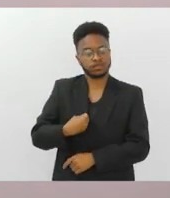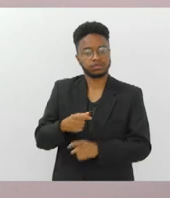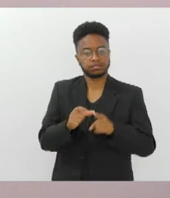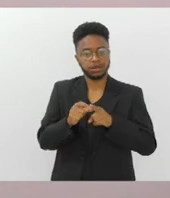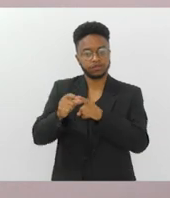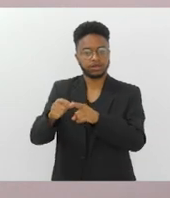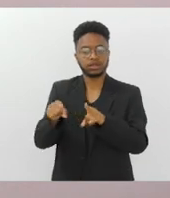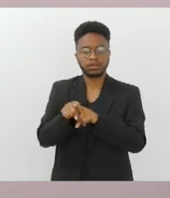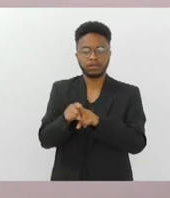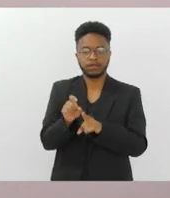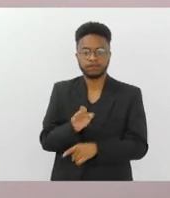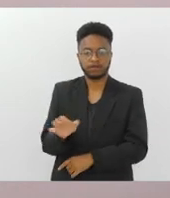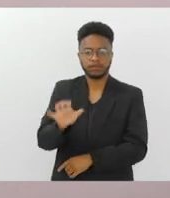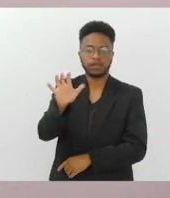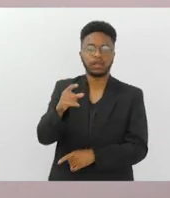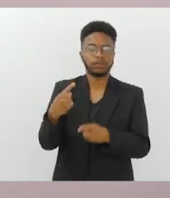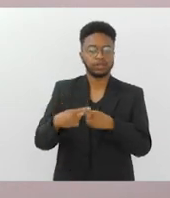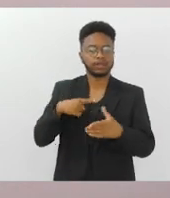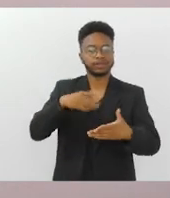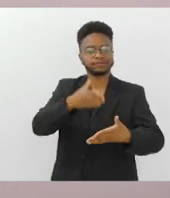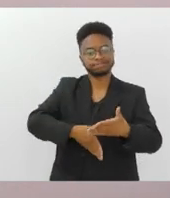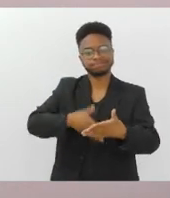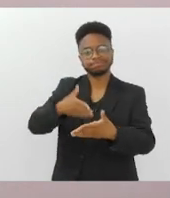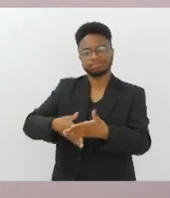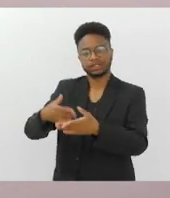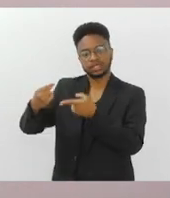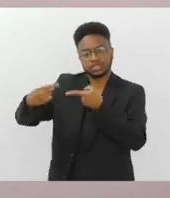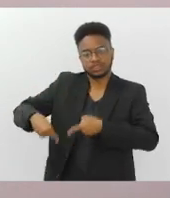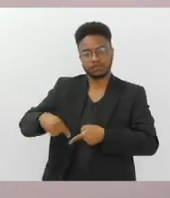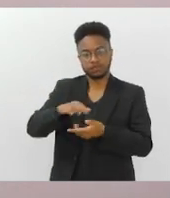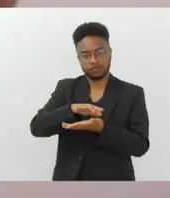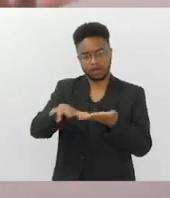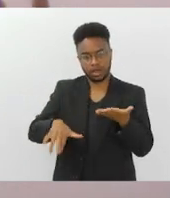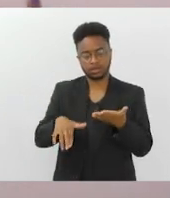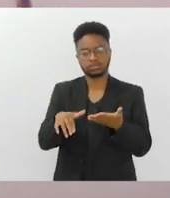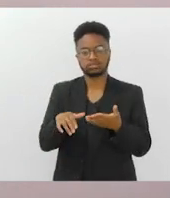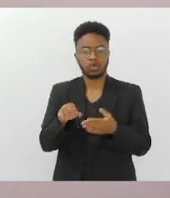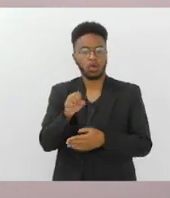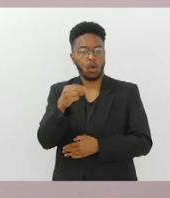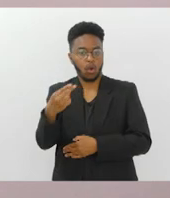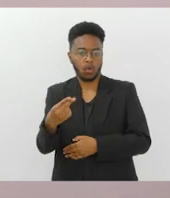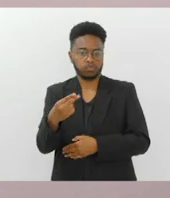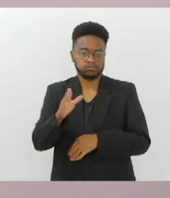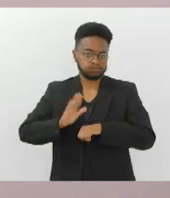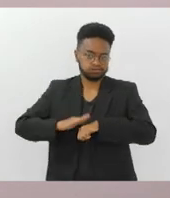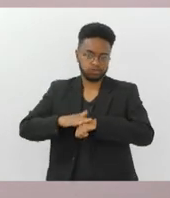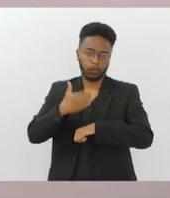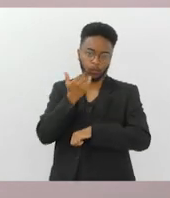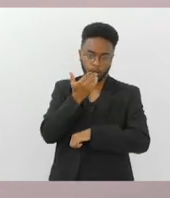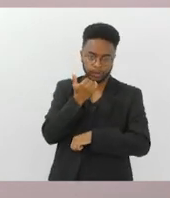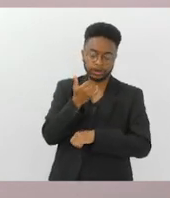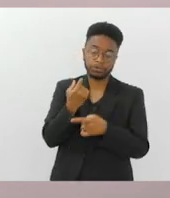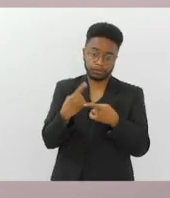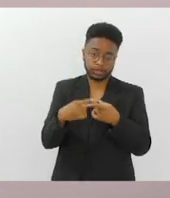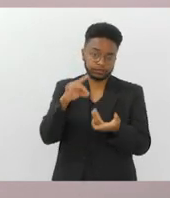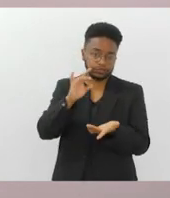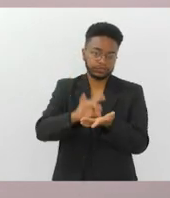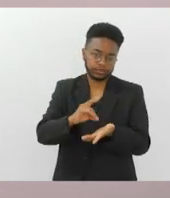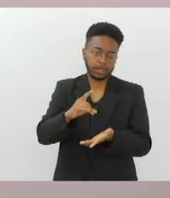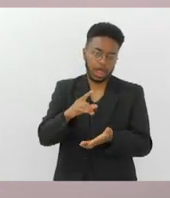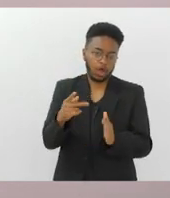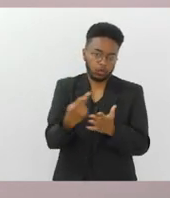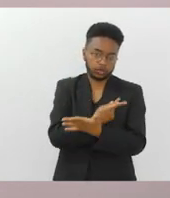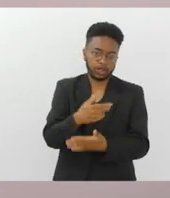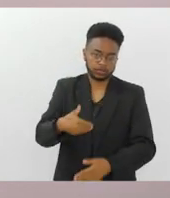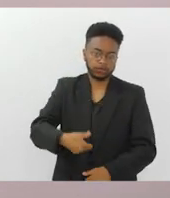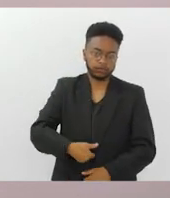que encontram desafios enormes, né? Seja para a sua alimentação, e a fome é, de fato, uma